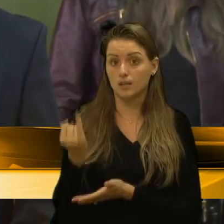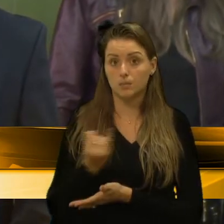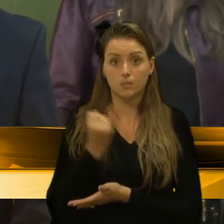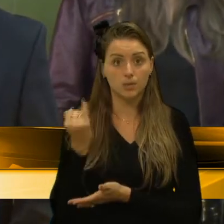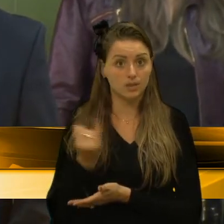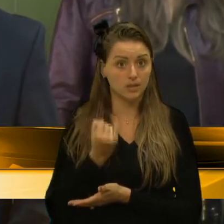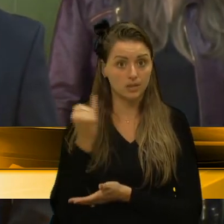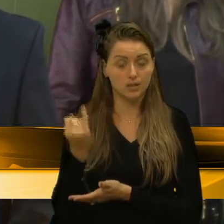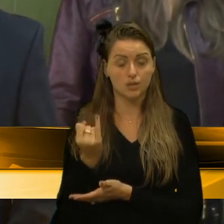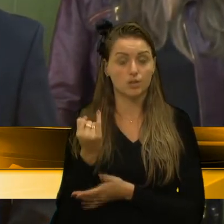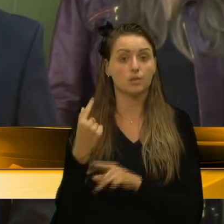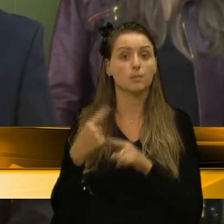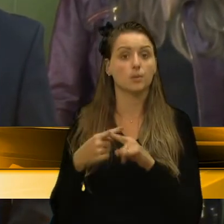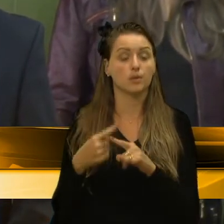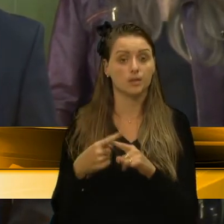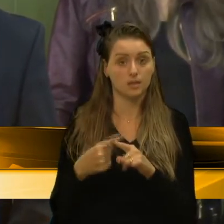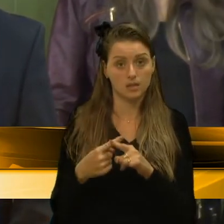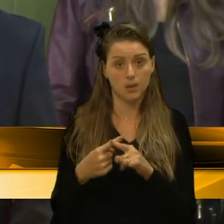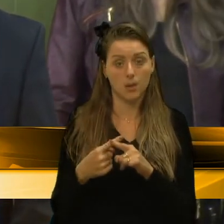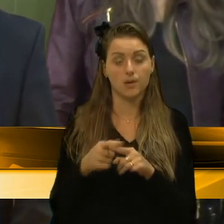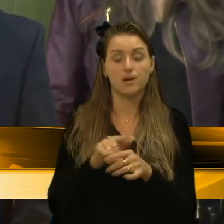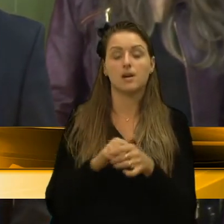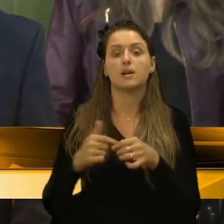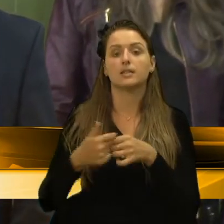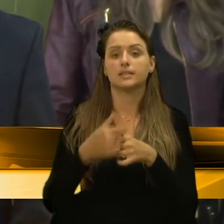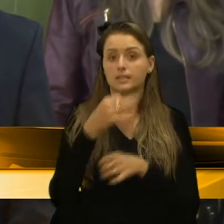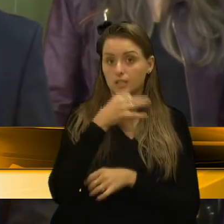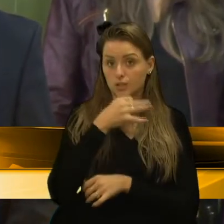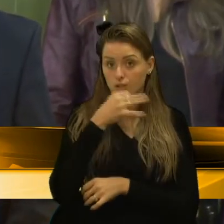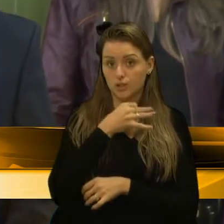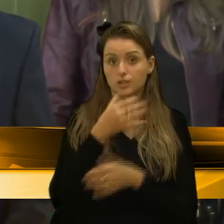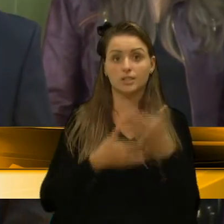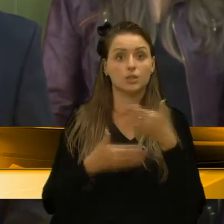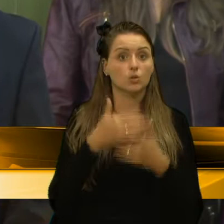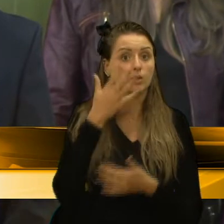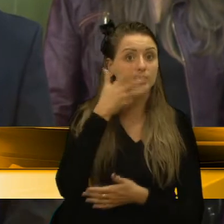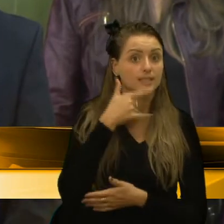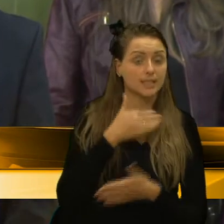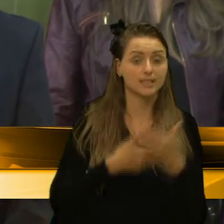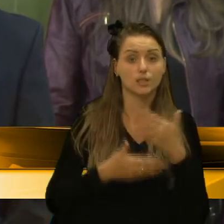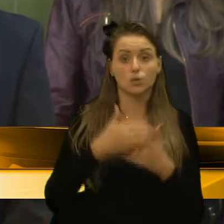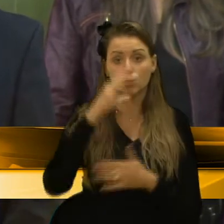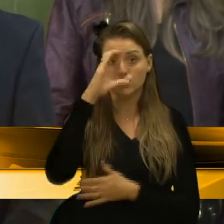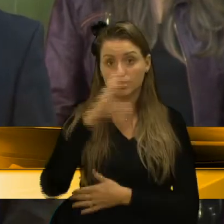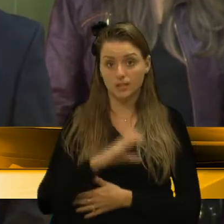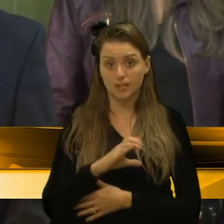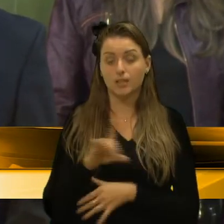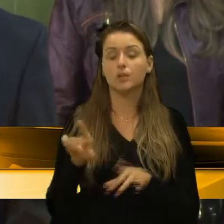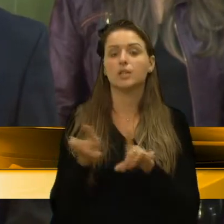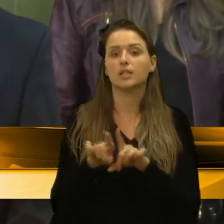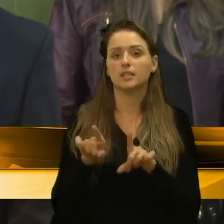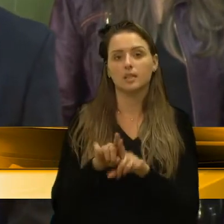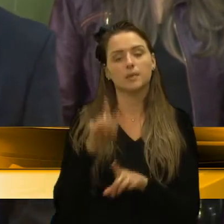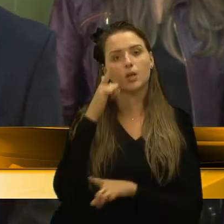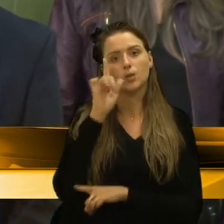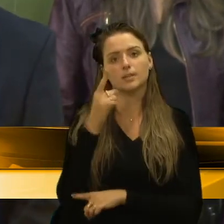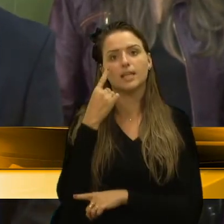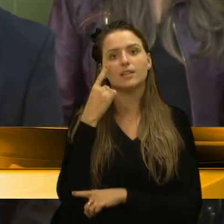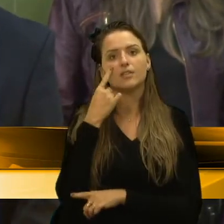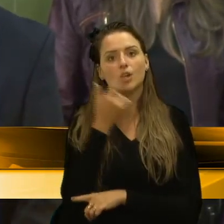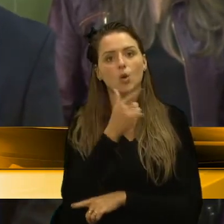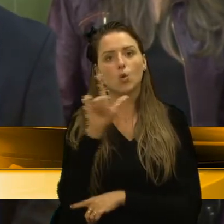que o município e as crianças, os cidadãos, possam também ver o outro lado da